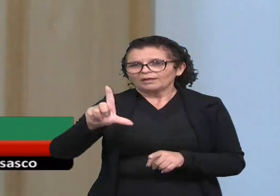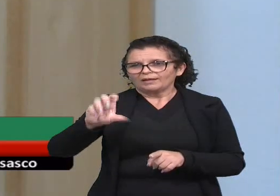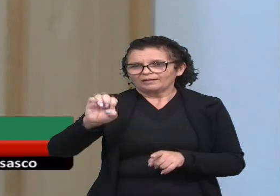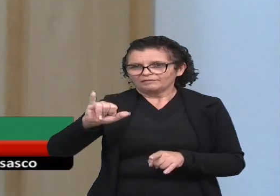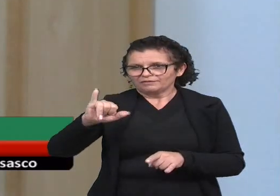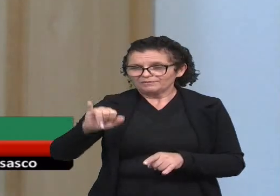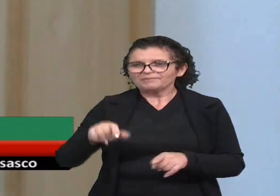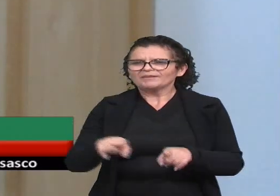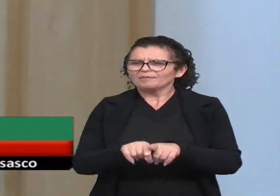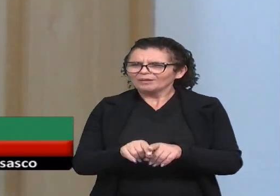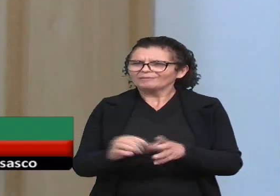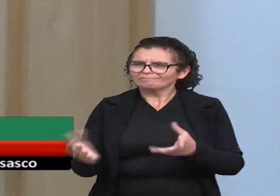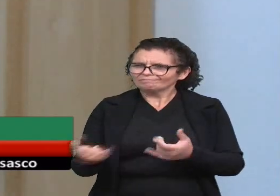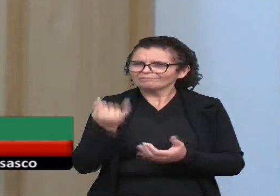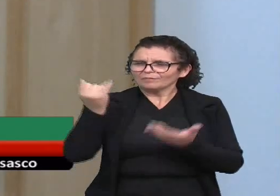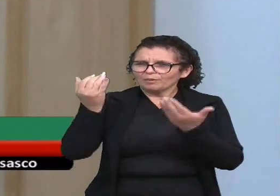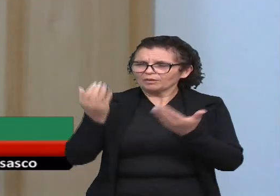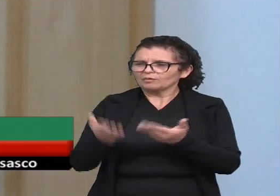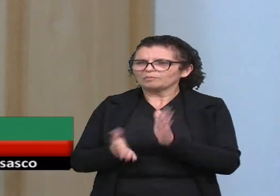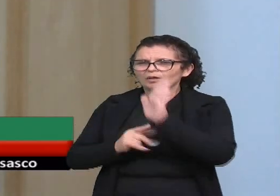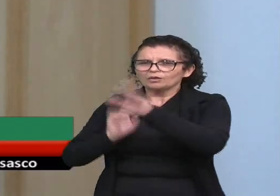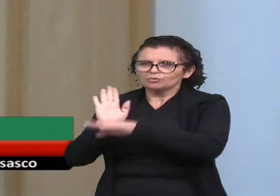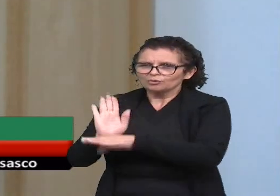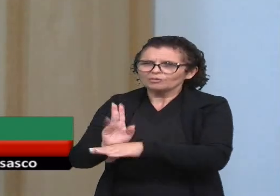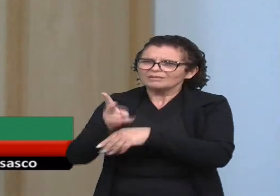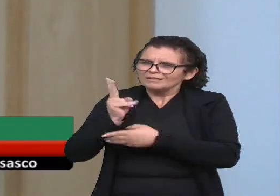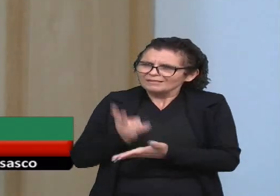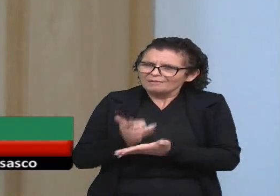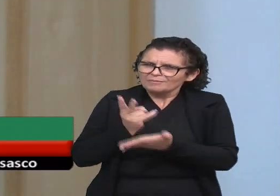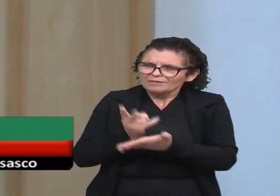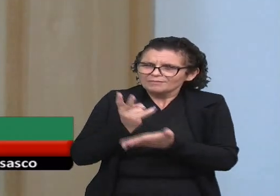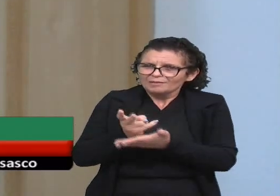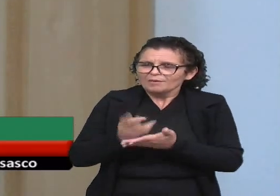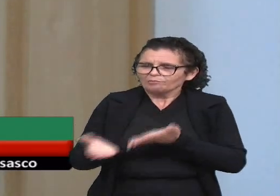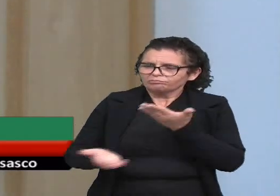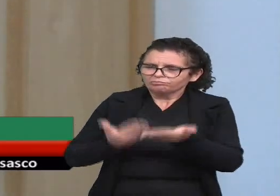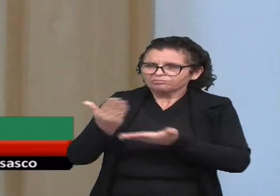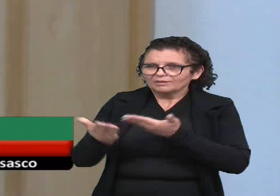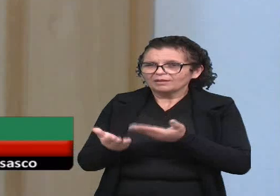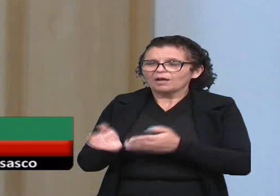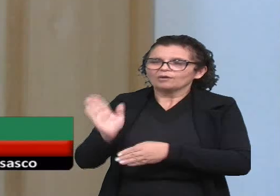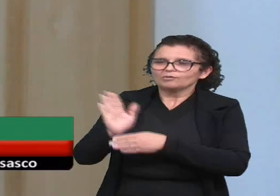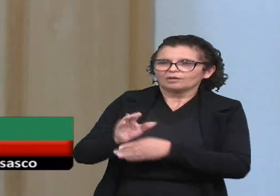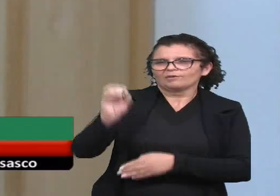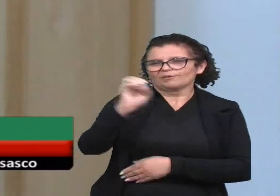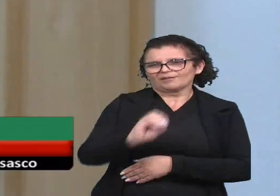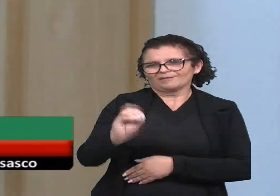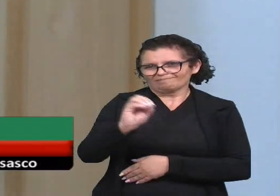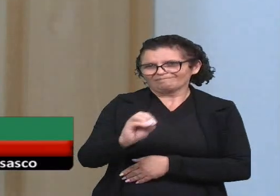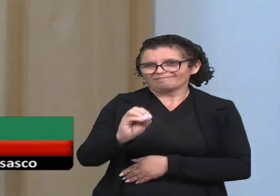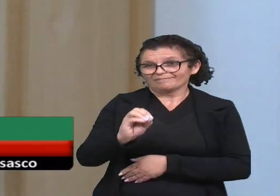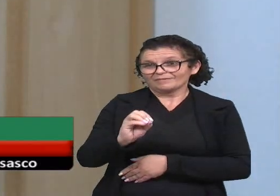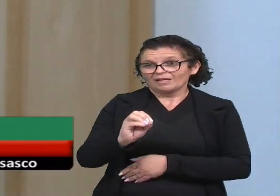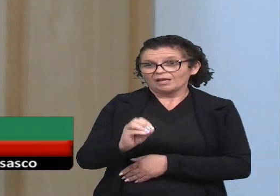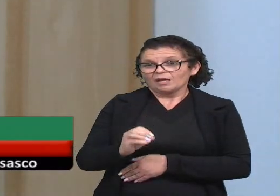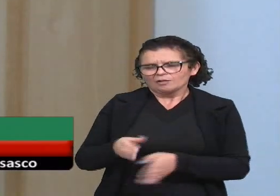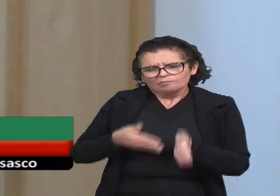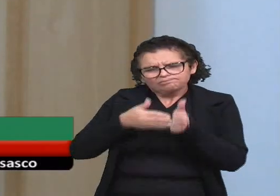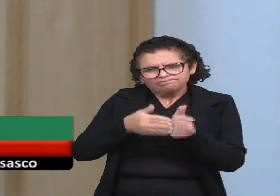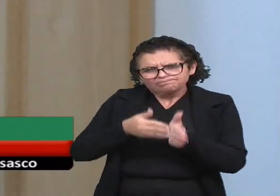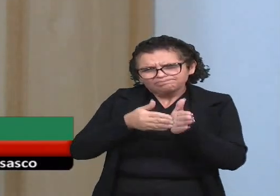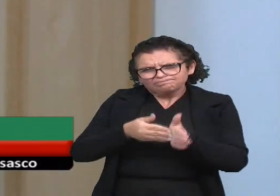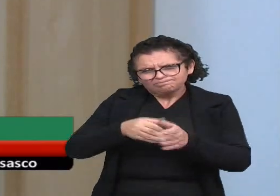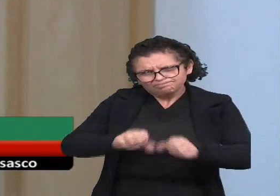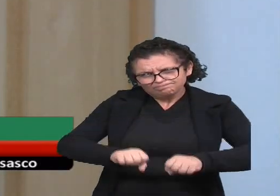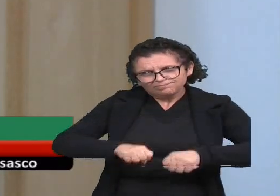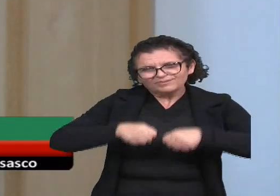significativa contribuição no setor de saneamento básico, beneficiando diretamente a cidade de Osasco. E a sua dedicação e competência,